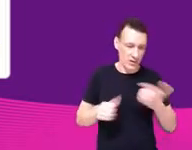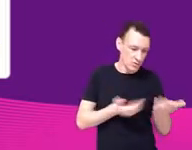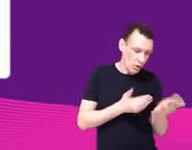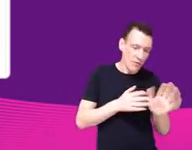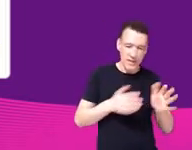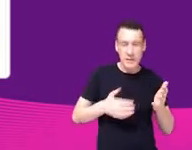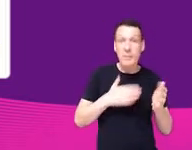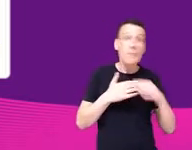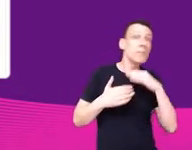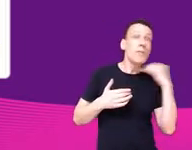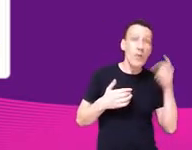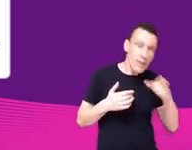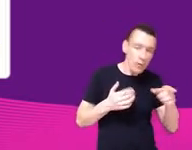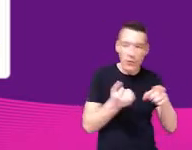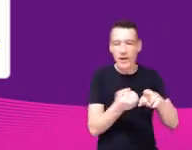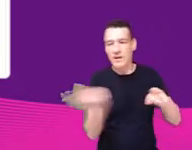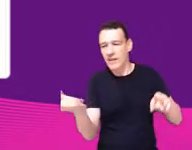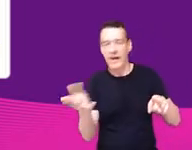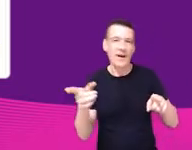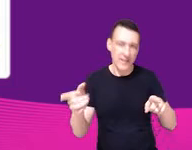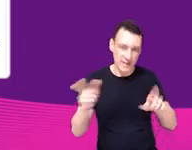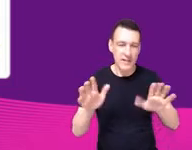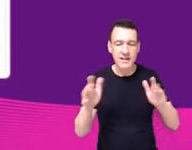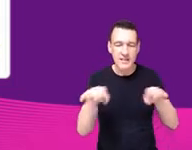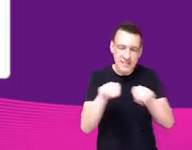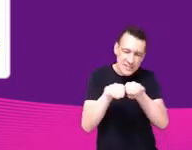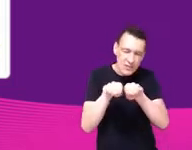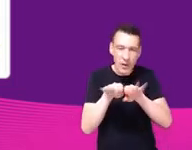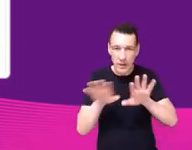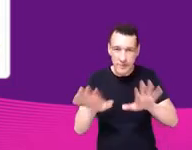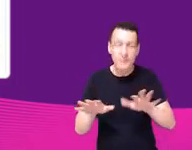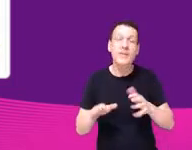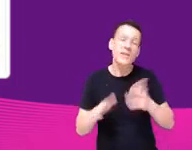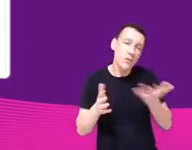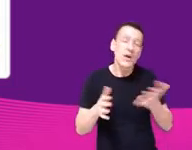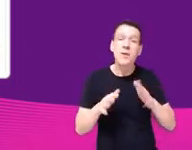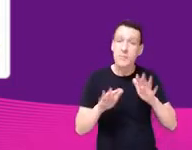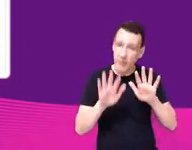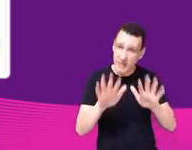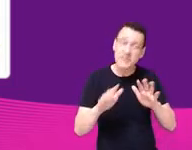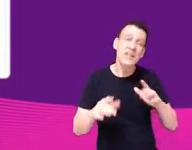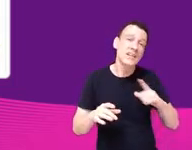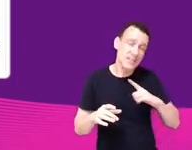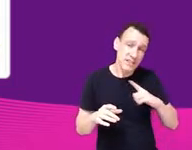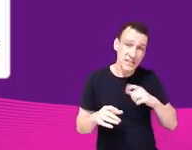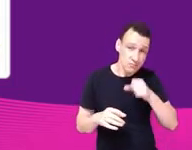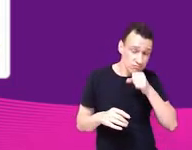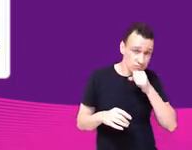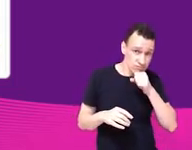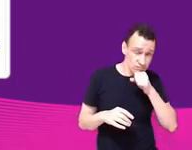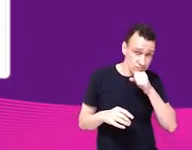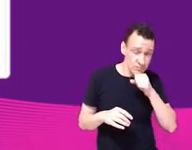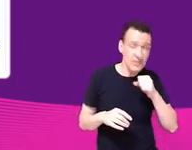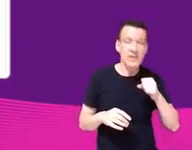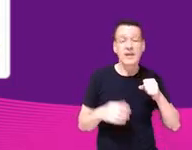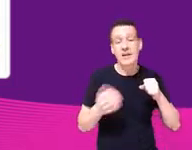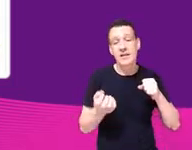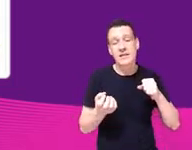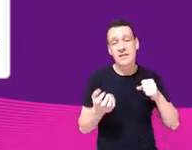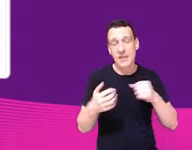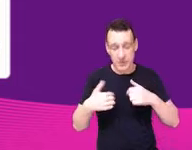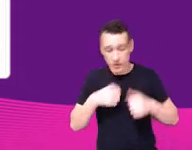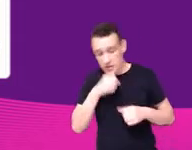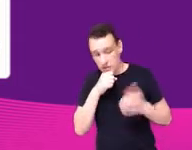receptor idoso, quando recebe órgão de doadores jovens, tem menos disfunção inicial do enxerto, tem menos